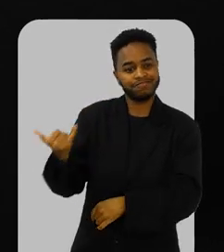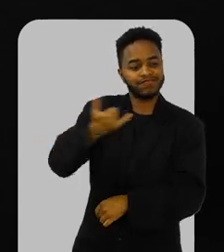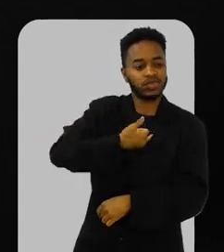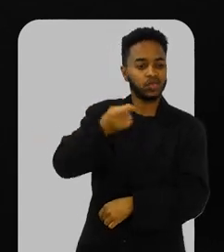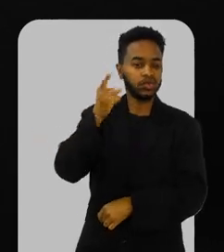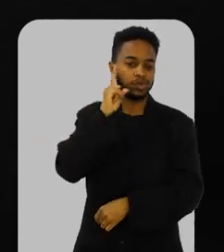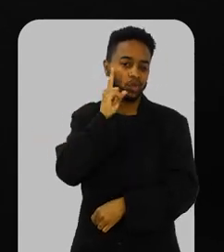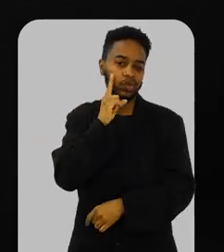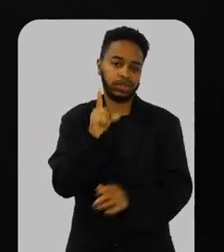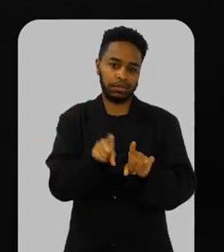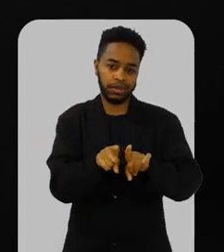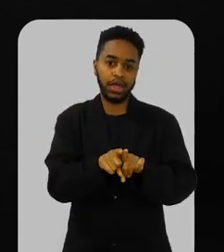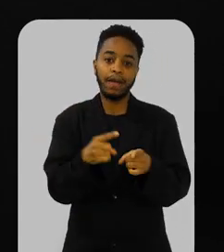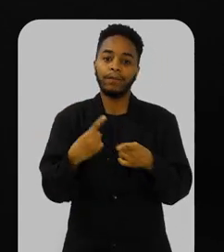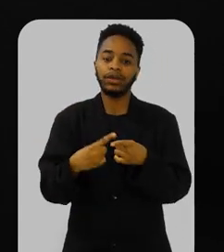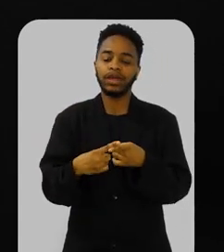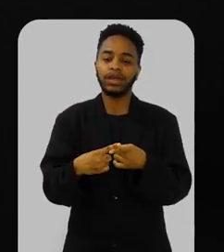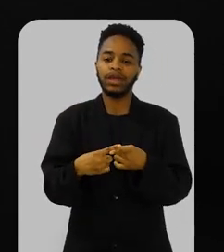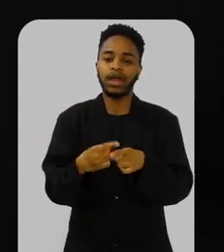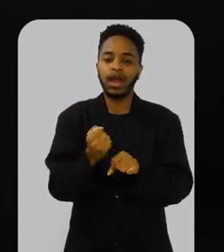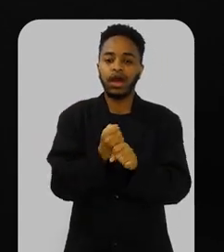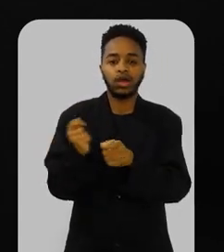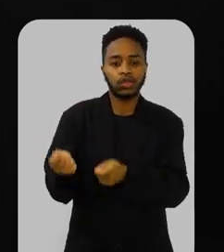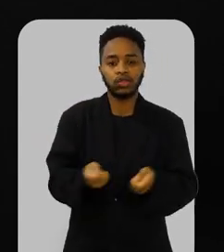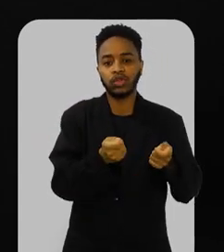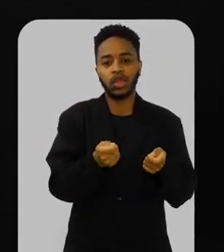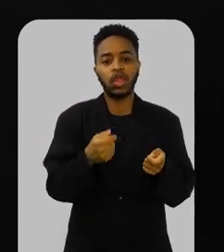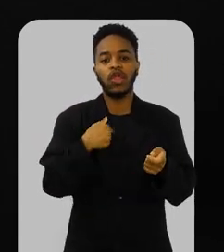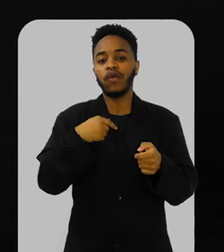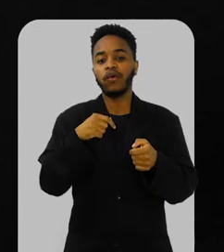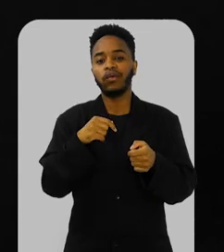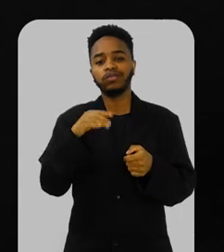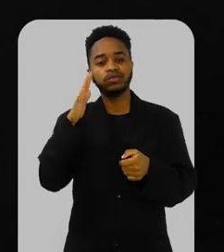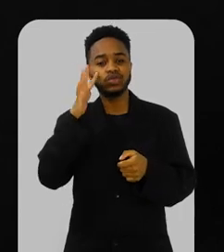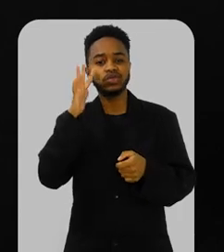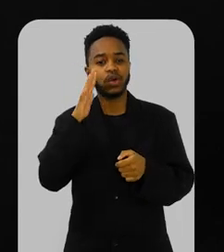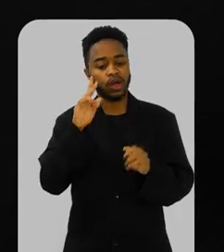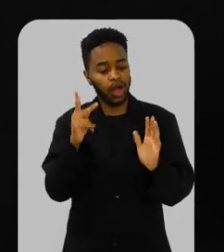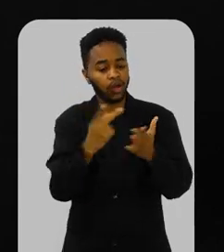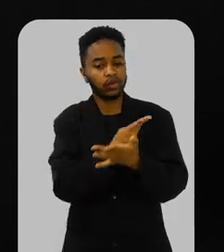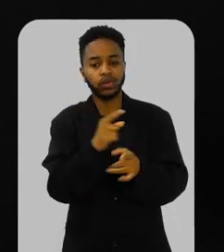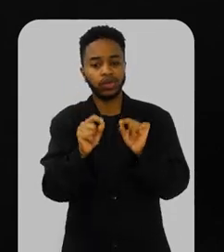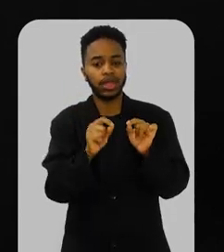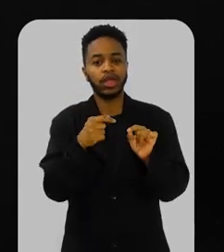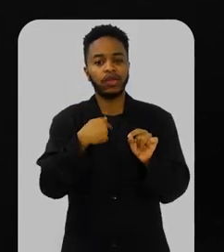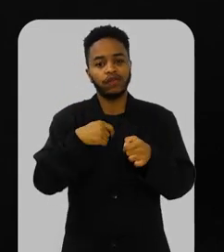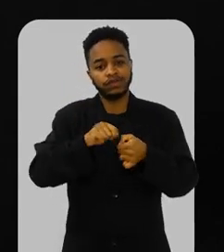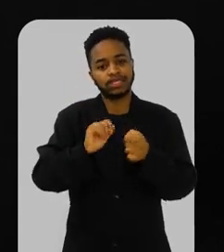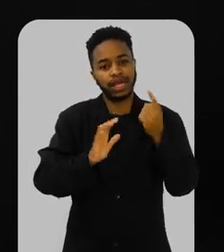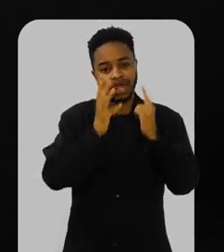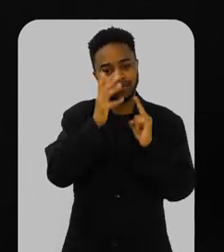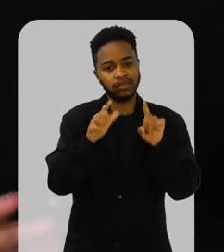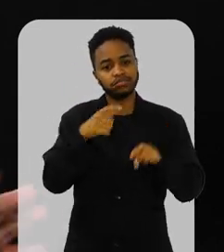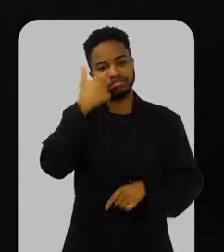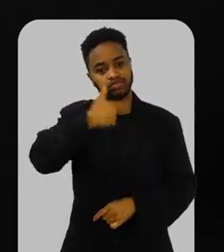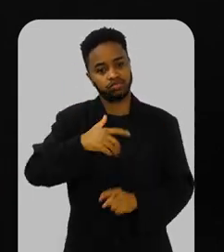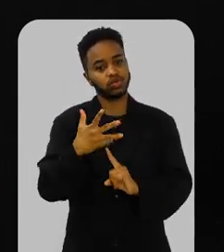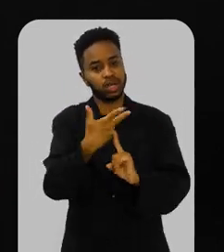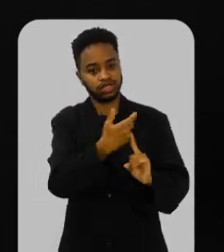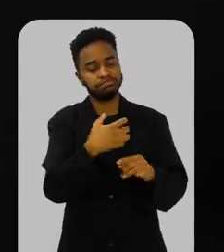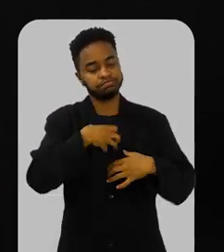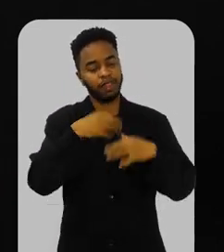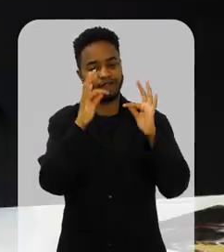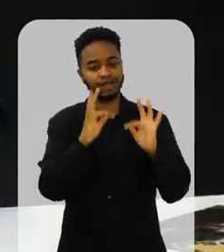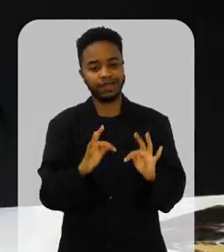também. Acho que todo ano, pontualmente, eu realizo o meu sonho de novo, de menino, de fazer carnaval, de ser artista. Então, sou muito feliz com